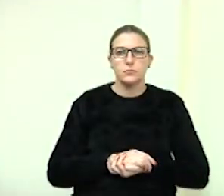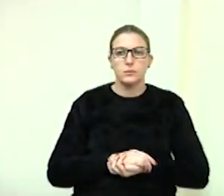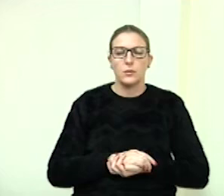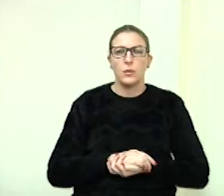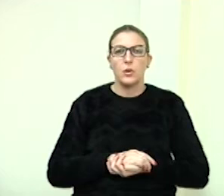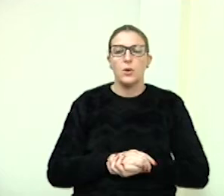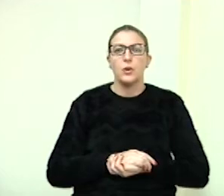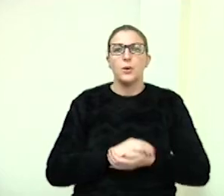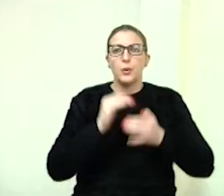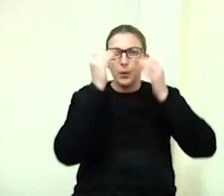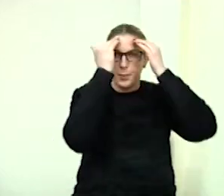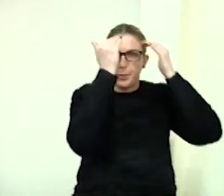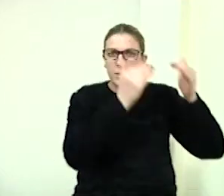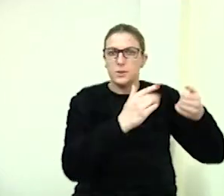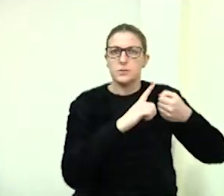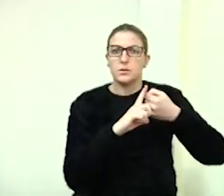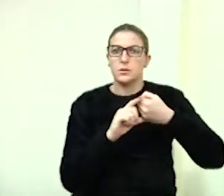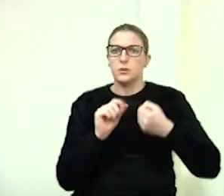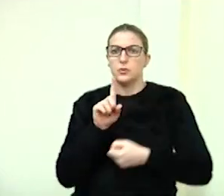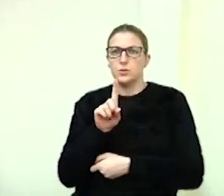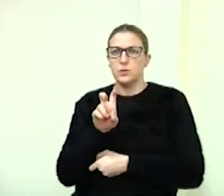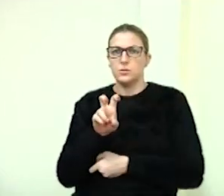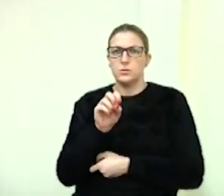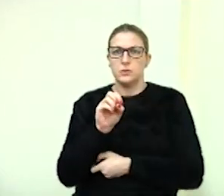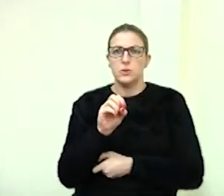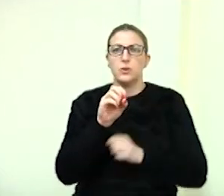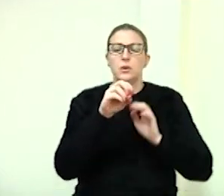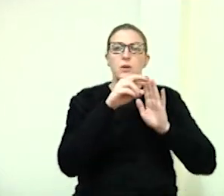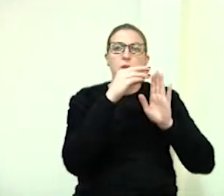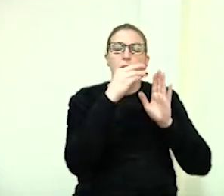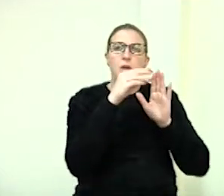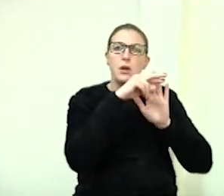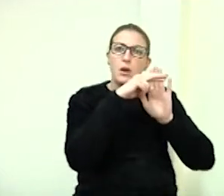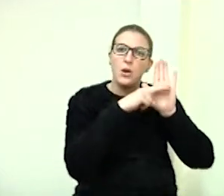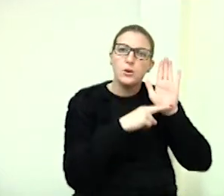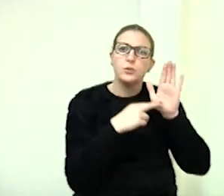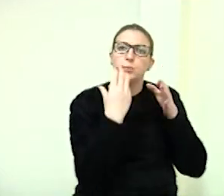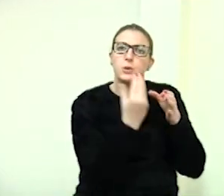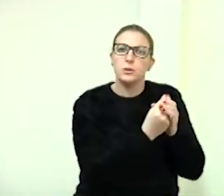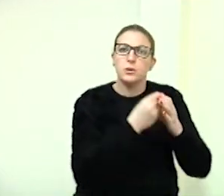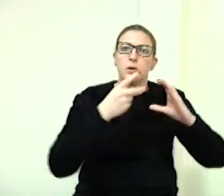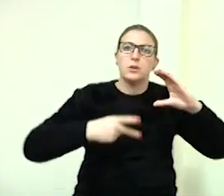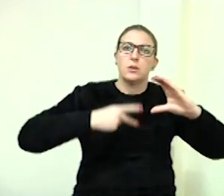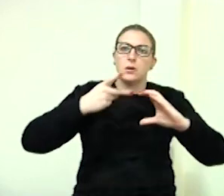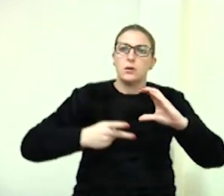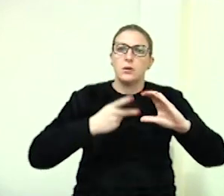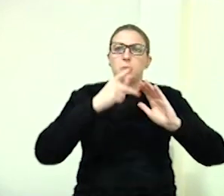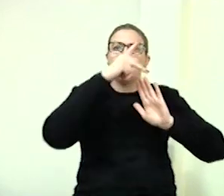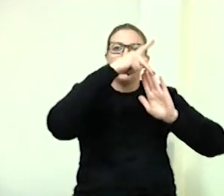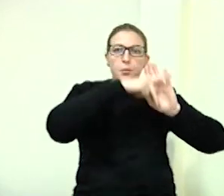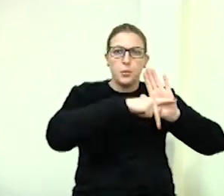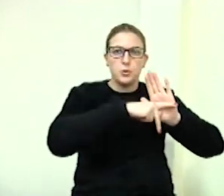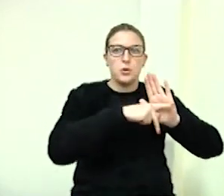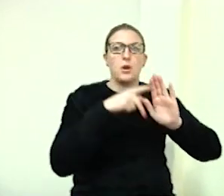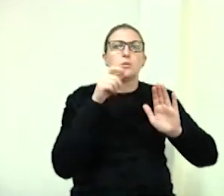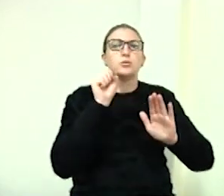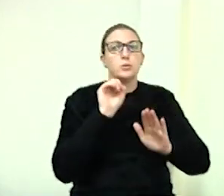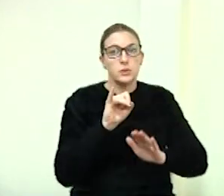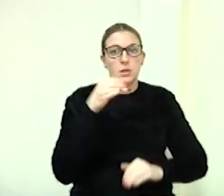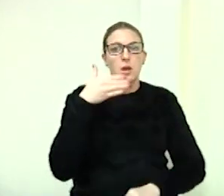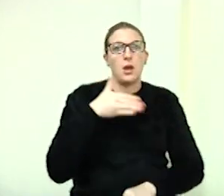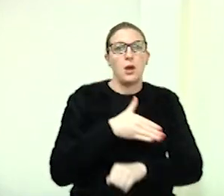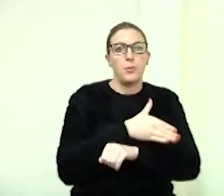Conforme artigo 150 do regimento interno desta Casa Legislativa, o projeto, quando aprovado com